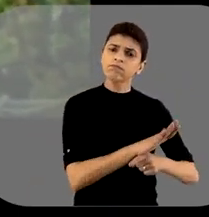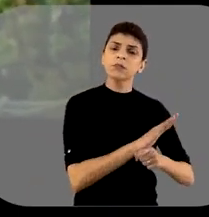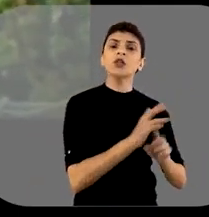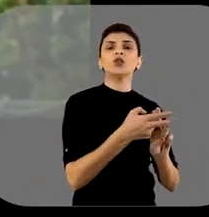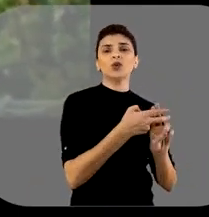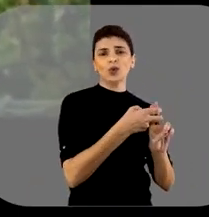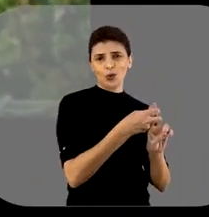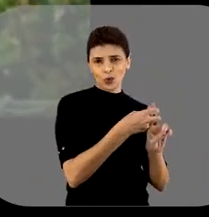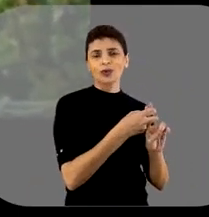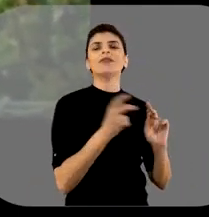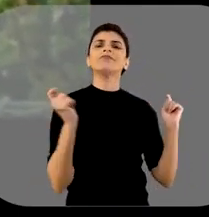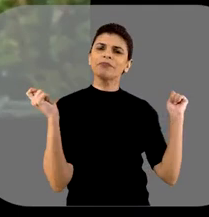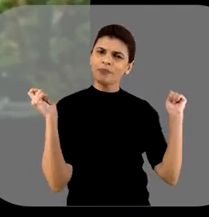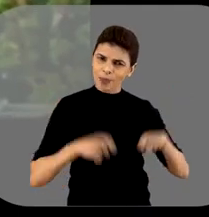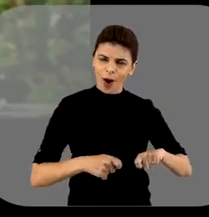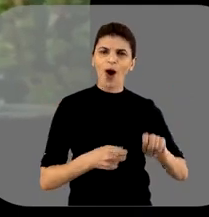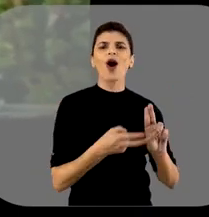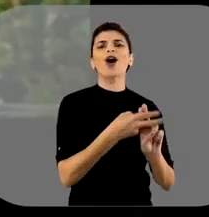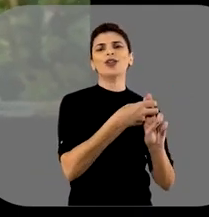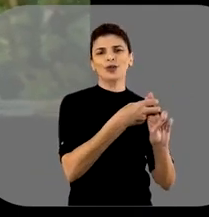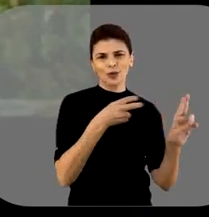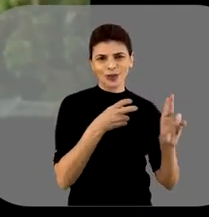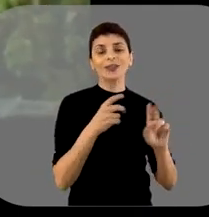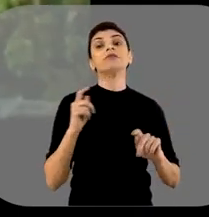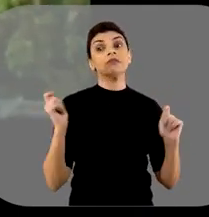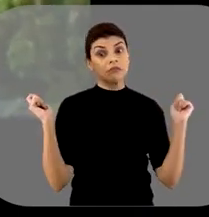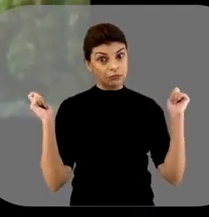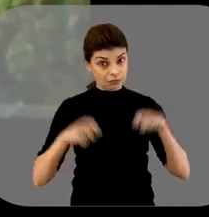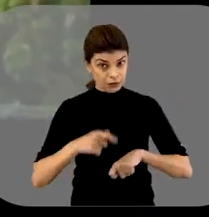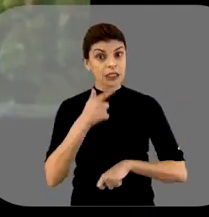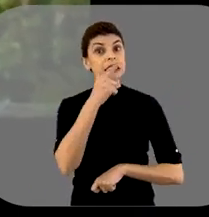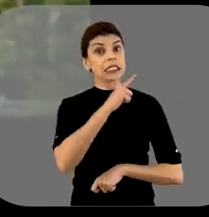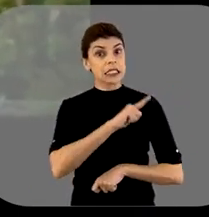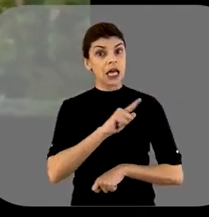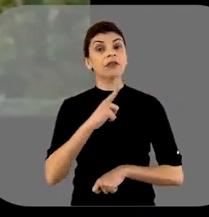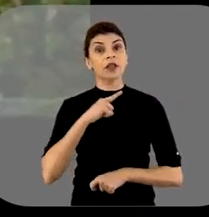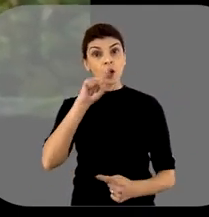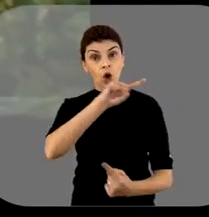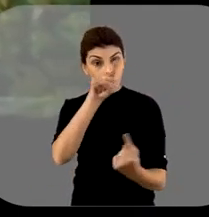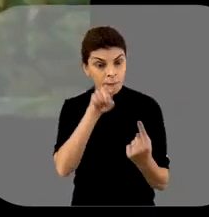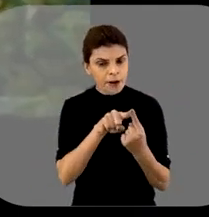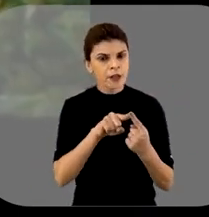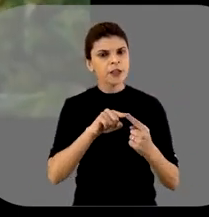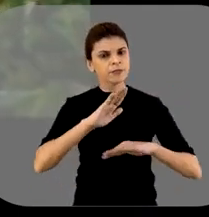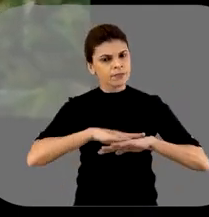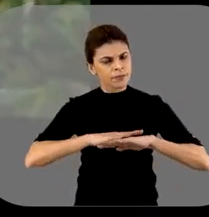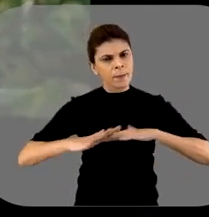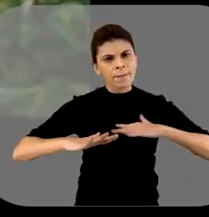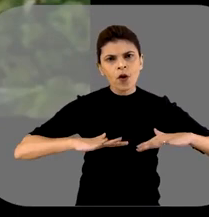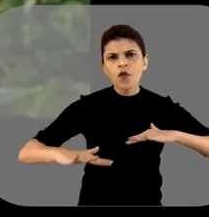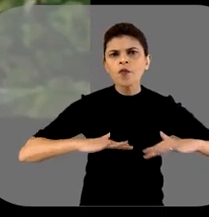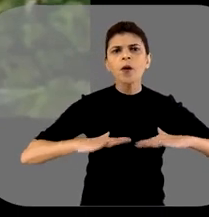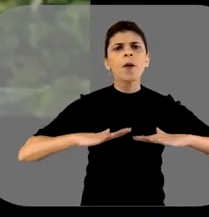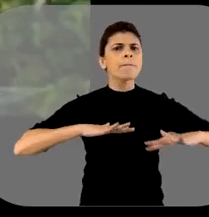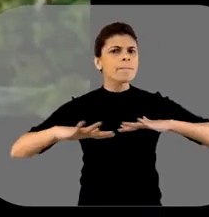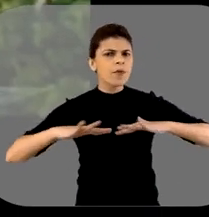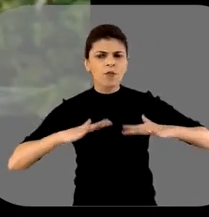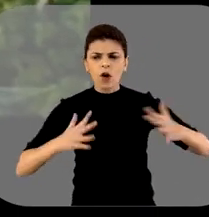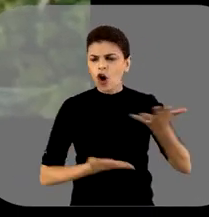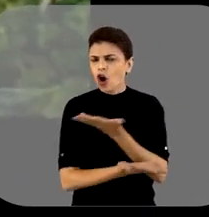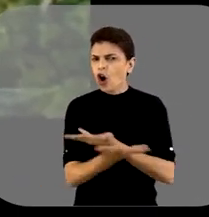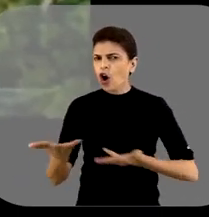acreditam que pode dar certo, e ele dá certo quando a gente faz esse movimento, o movimento